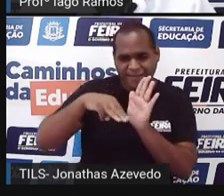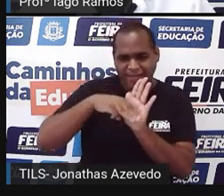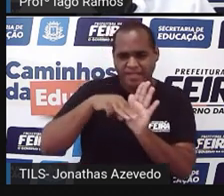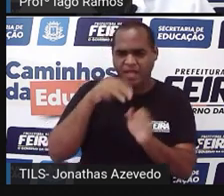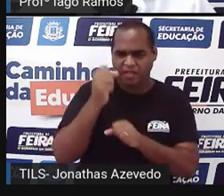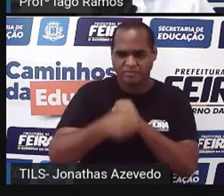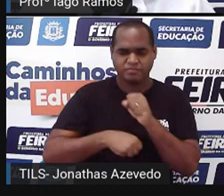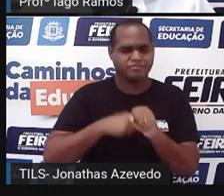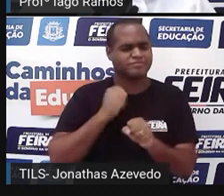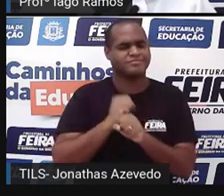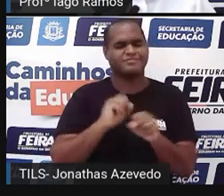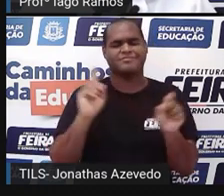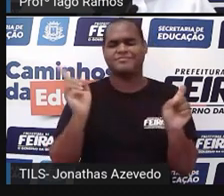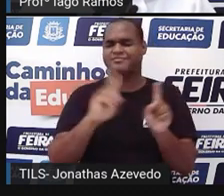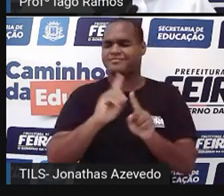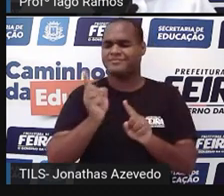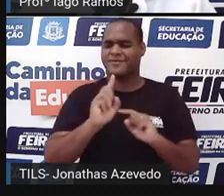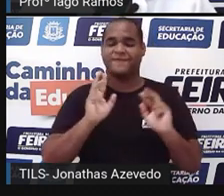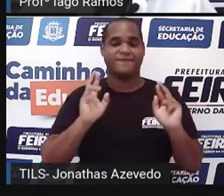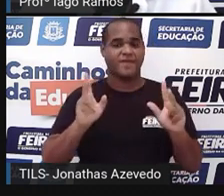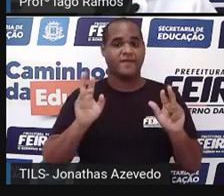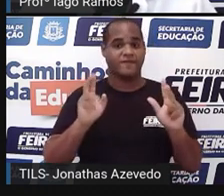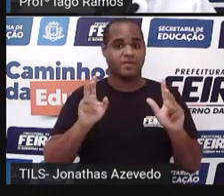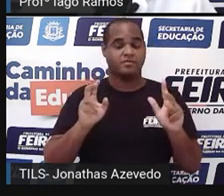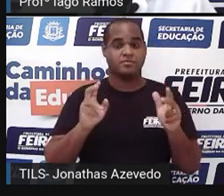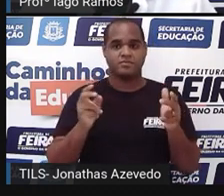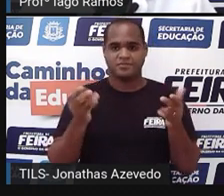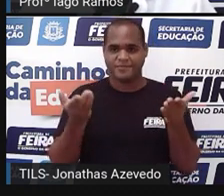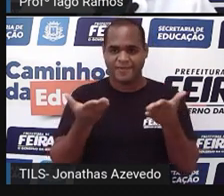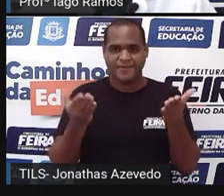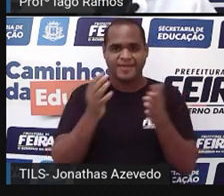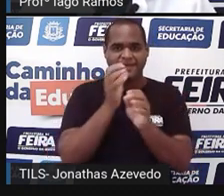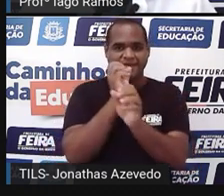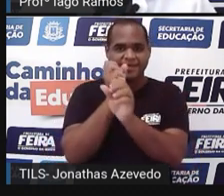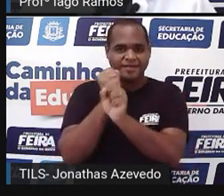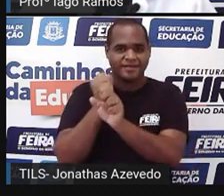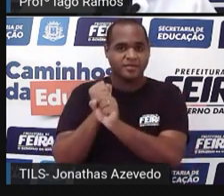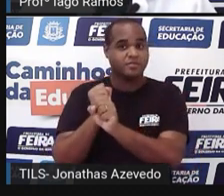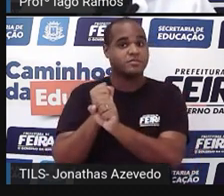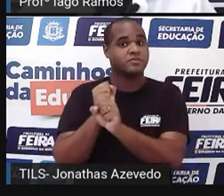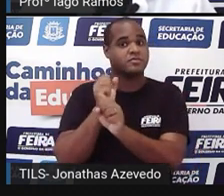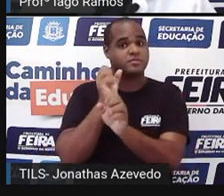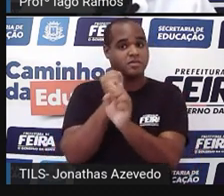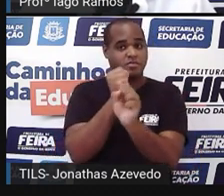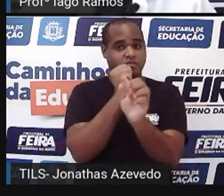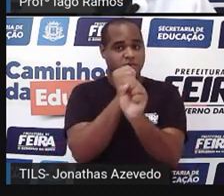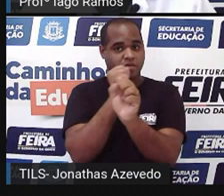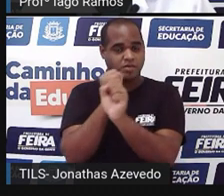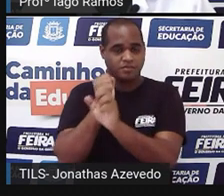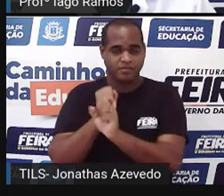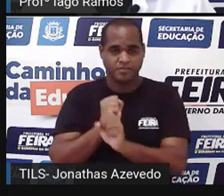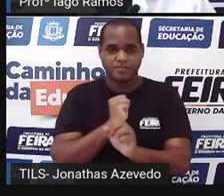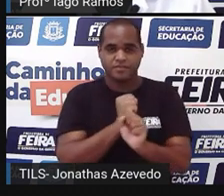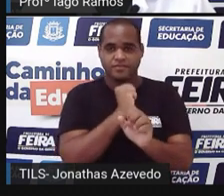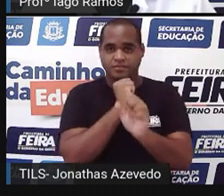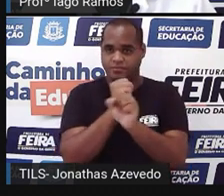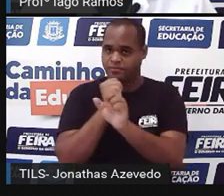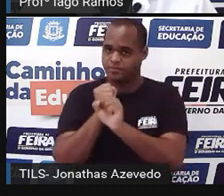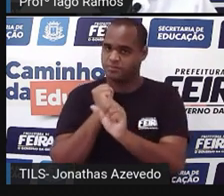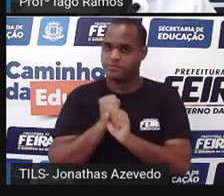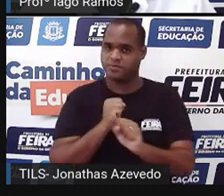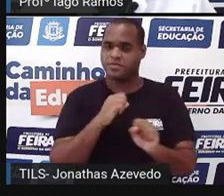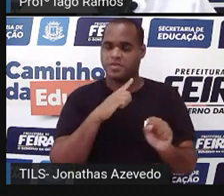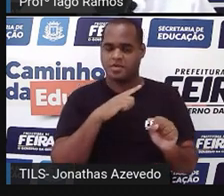ainda não tá aqui é o total de pontos o total da soma das notas